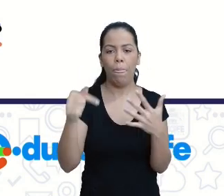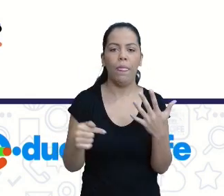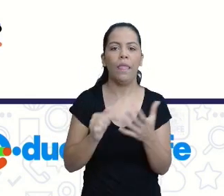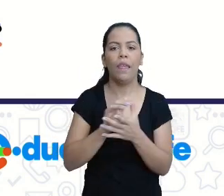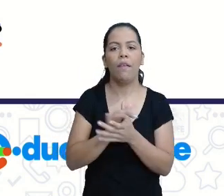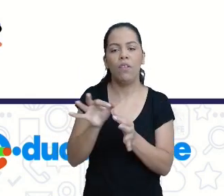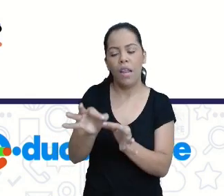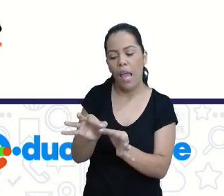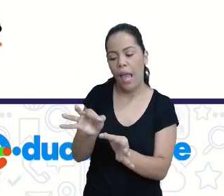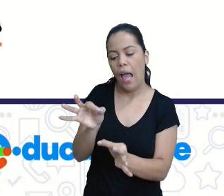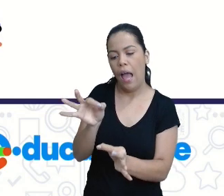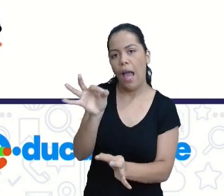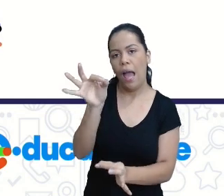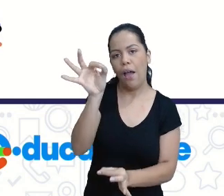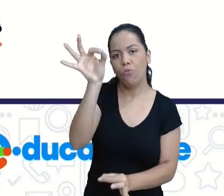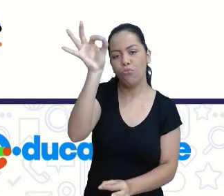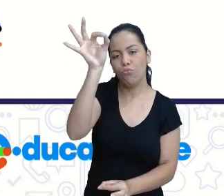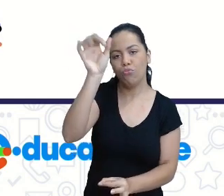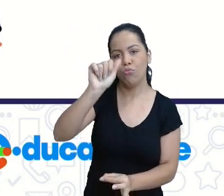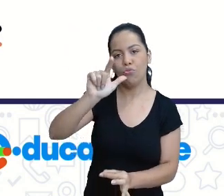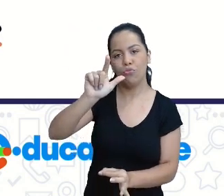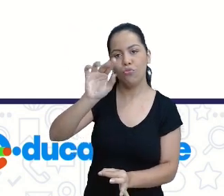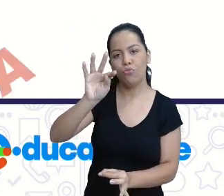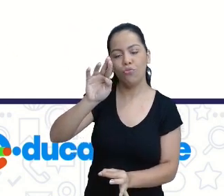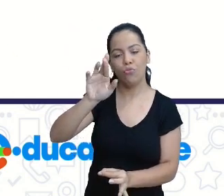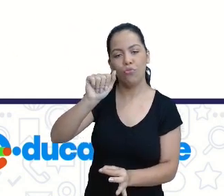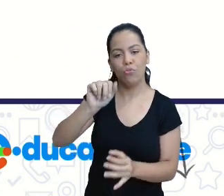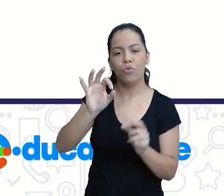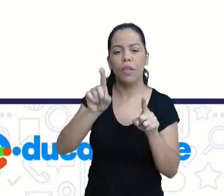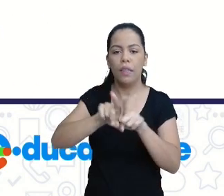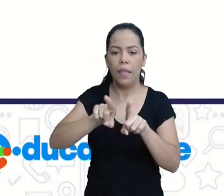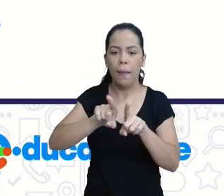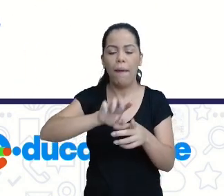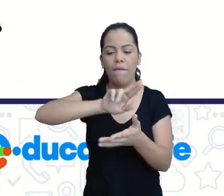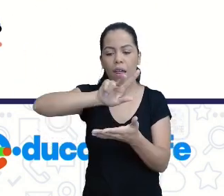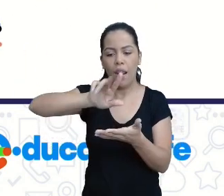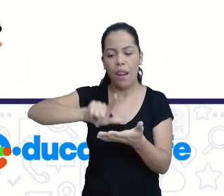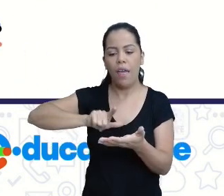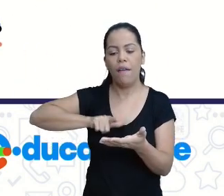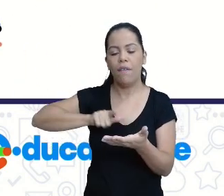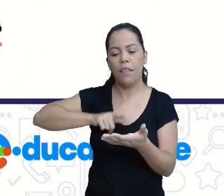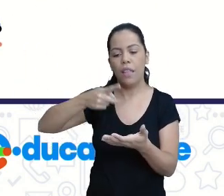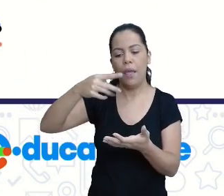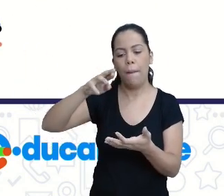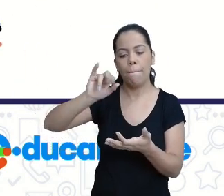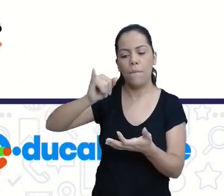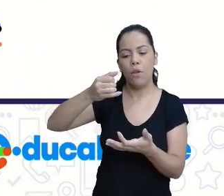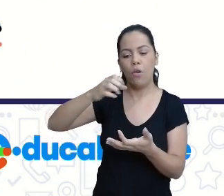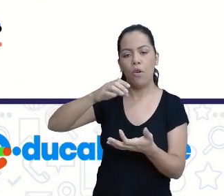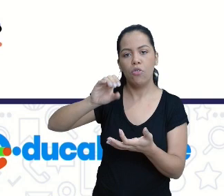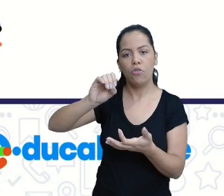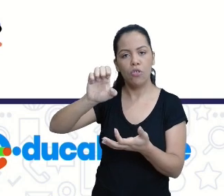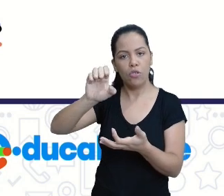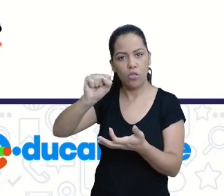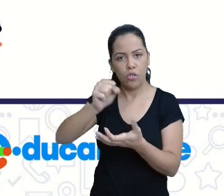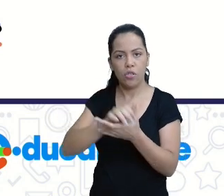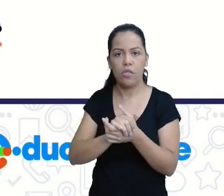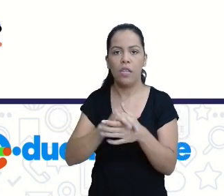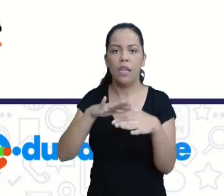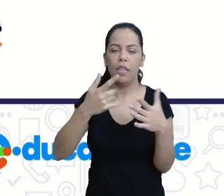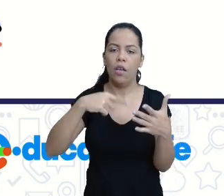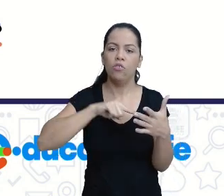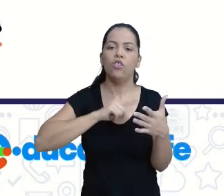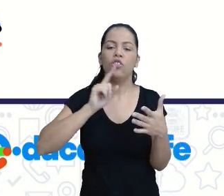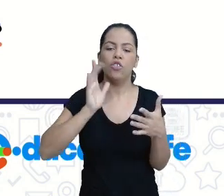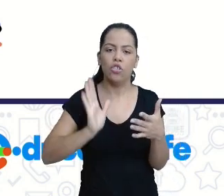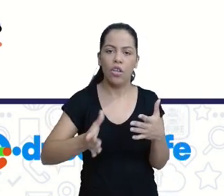e eu vou ter também as suas projeções, tá certo? Então, agora a gente consegue já dar o nome a todos esses elementos, né?